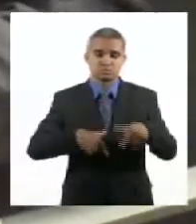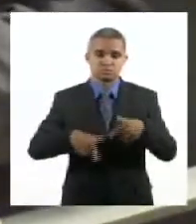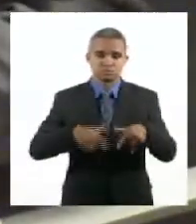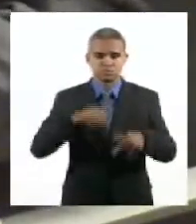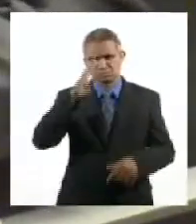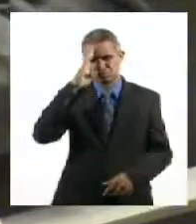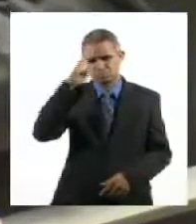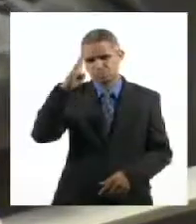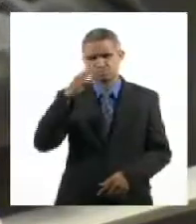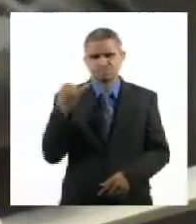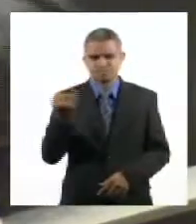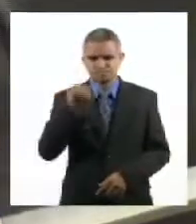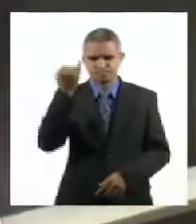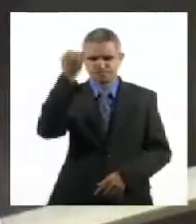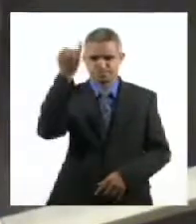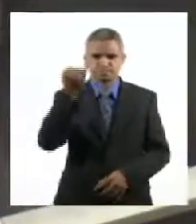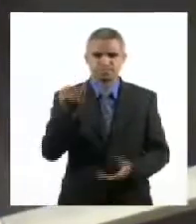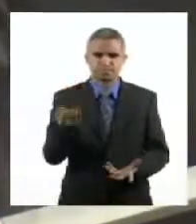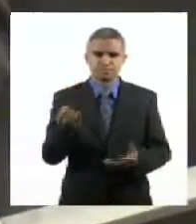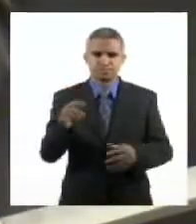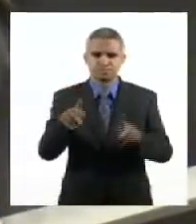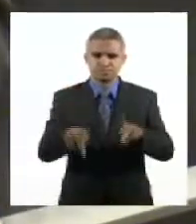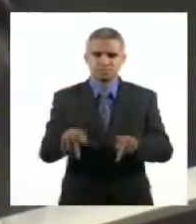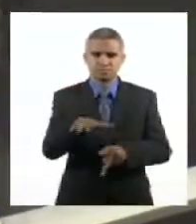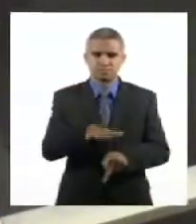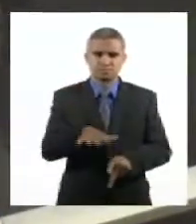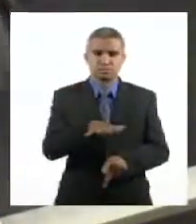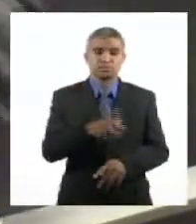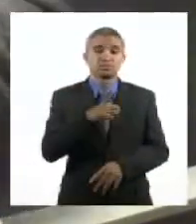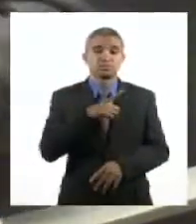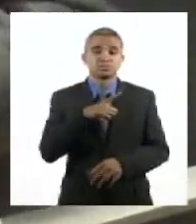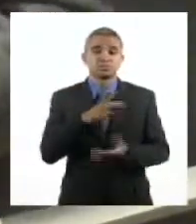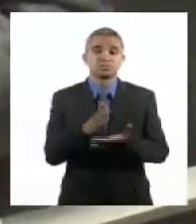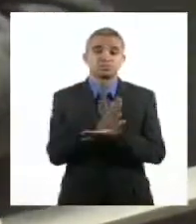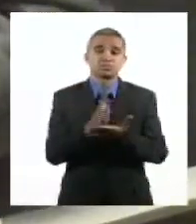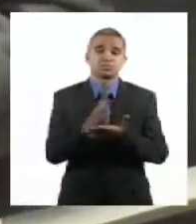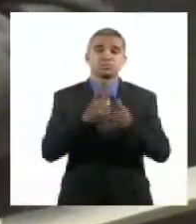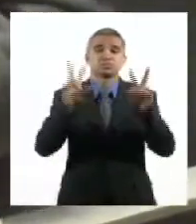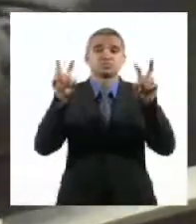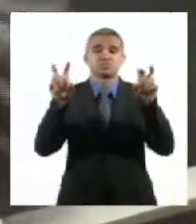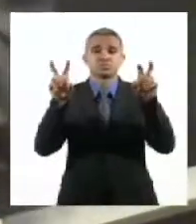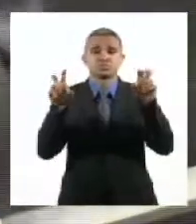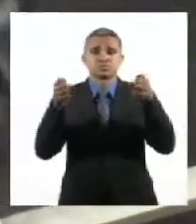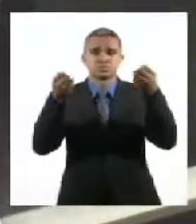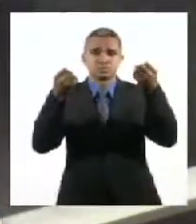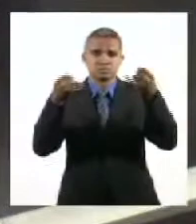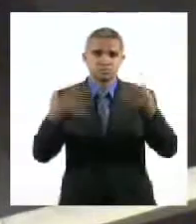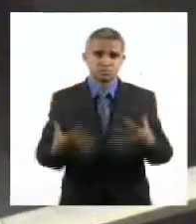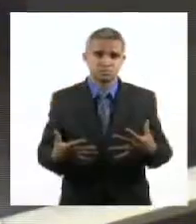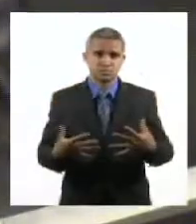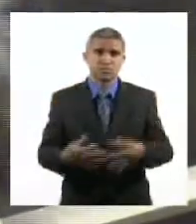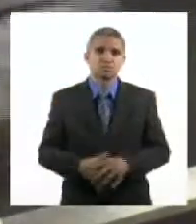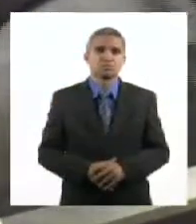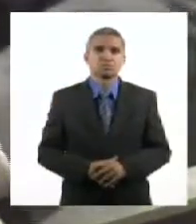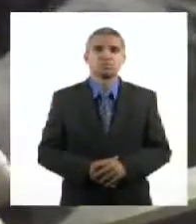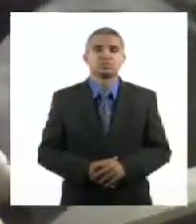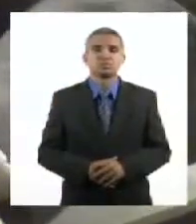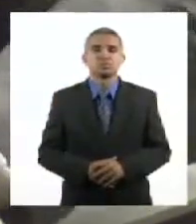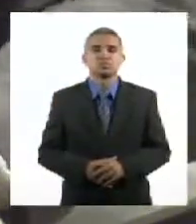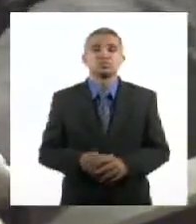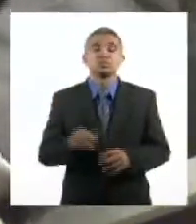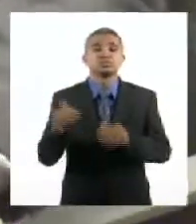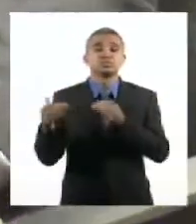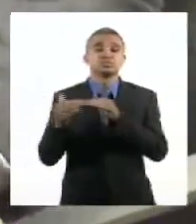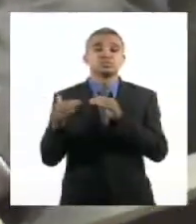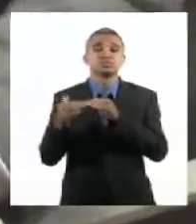população, tem questões que foram colocadas por Vossa Excelência neste momento que diz respeito à competência da